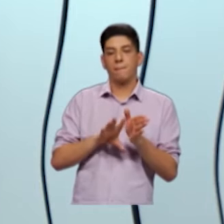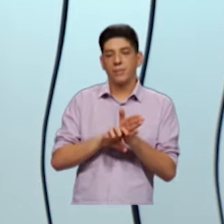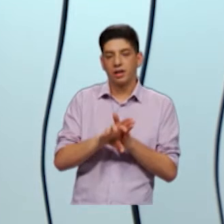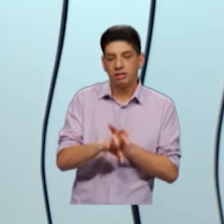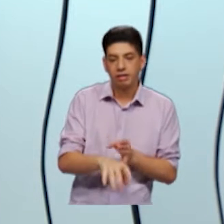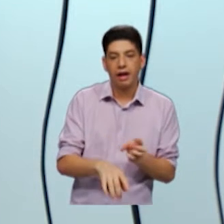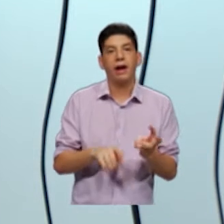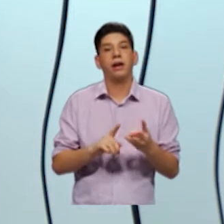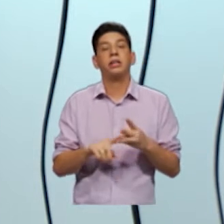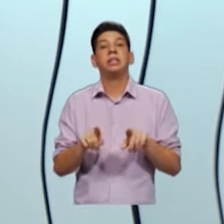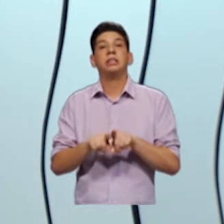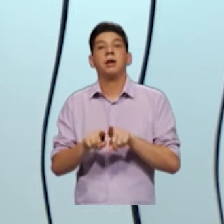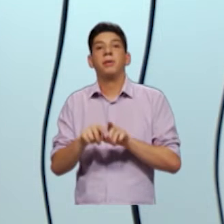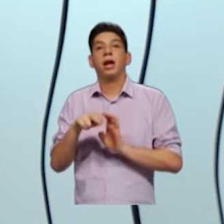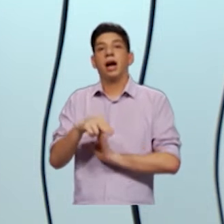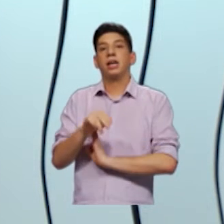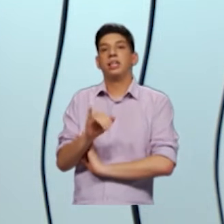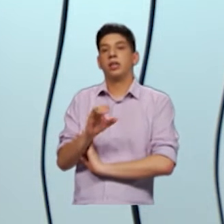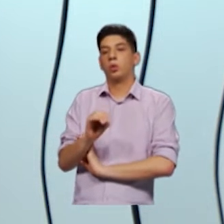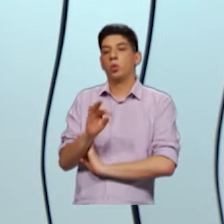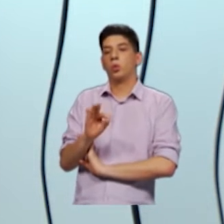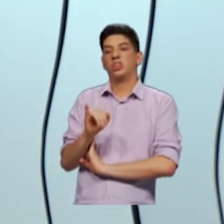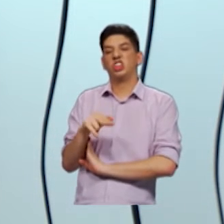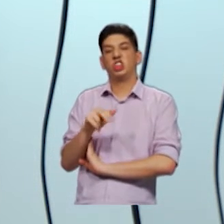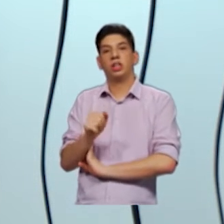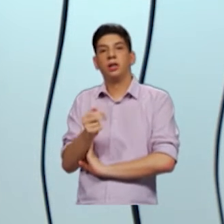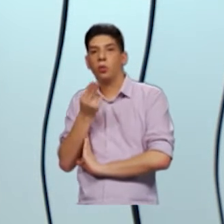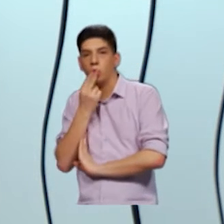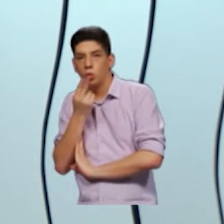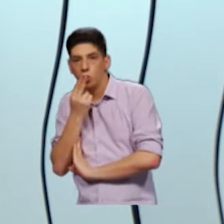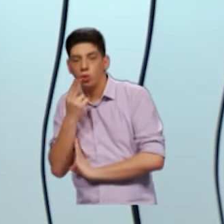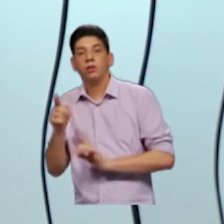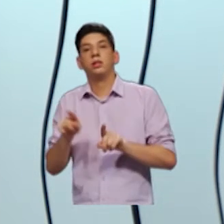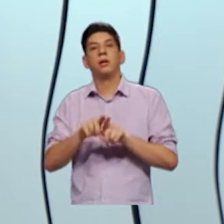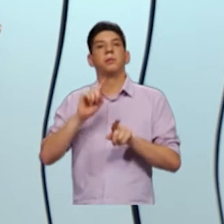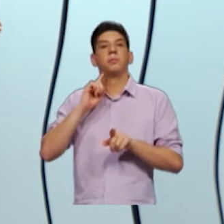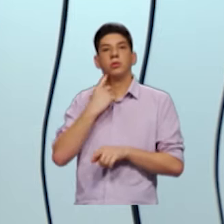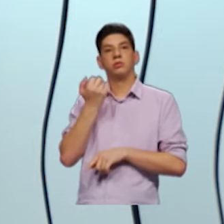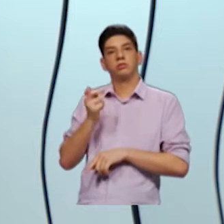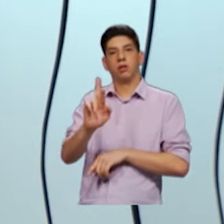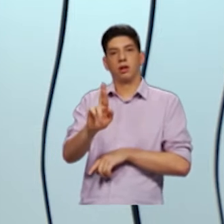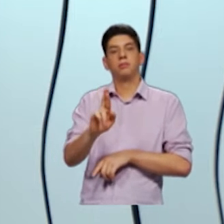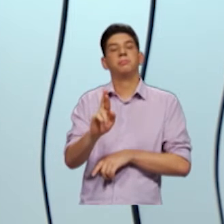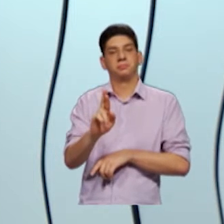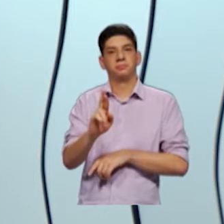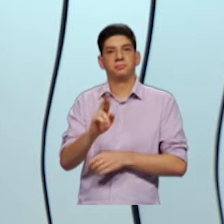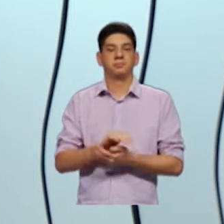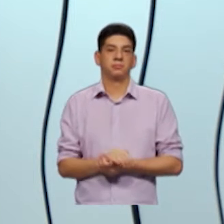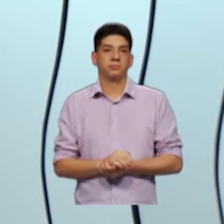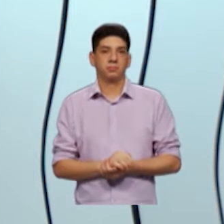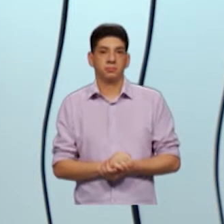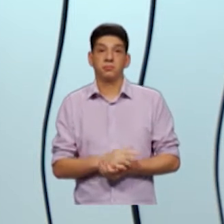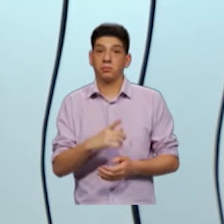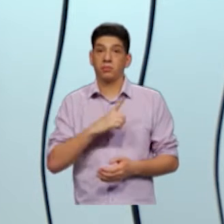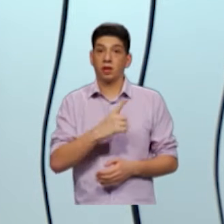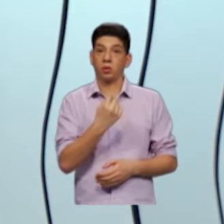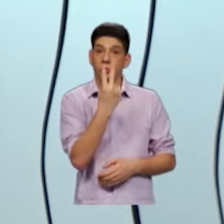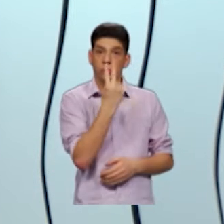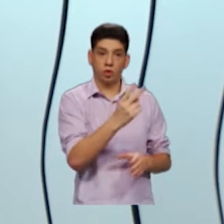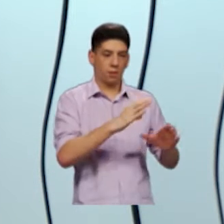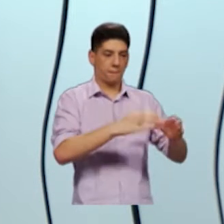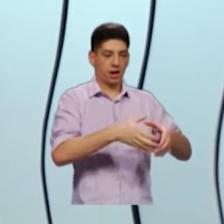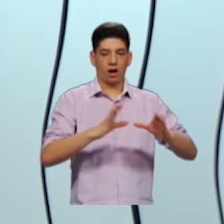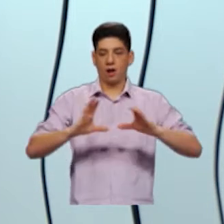pela nicotina do cigarro e pela poluição do próprio ar. Nós temos aí dois grupos de